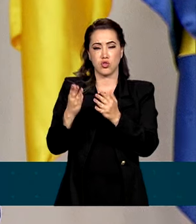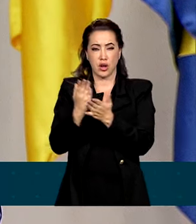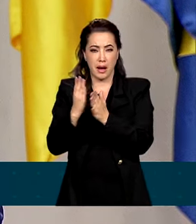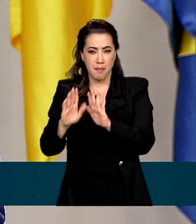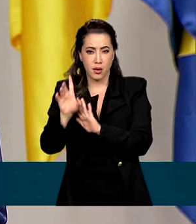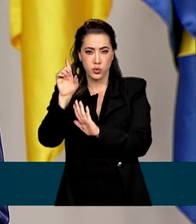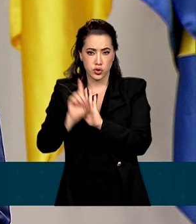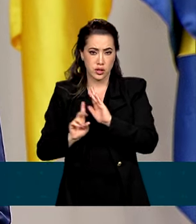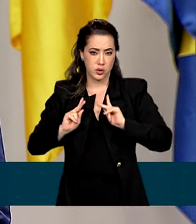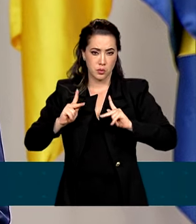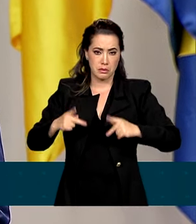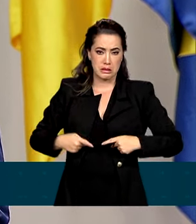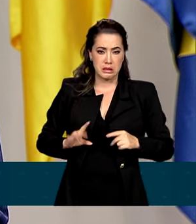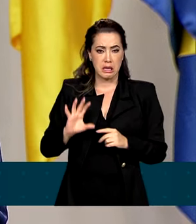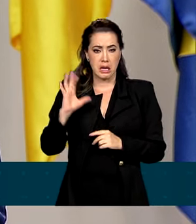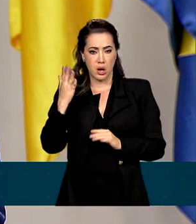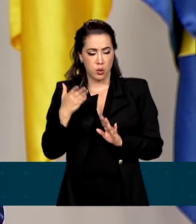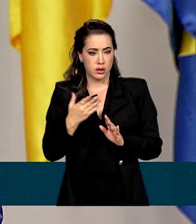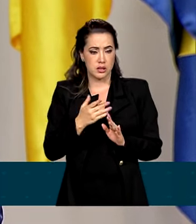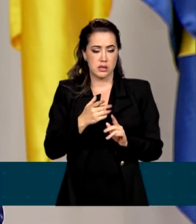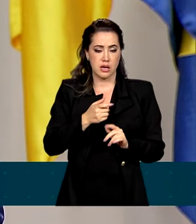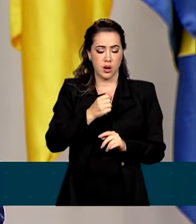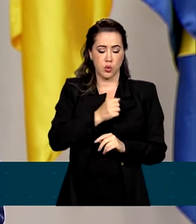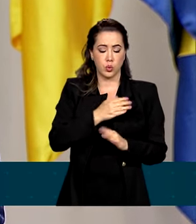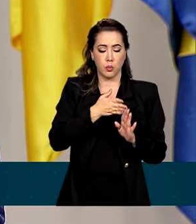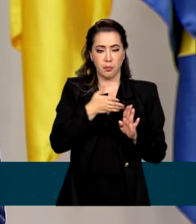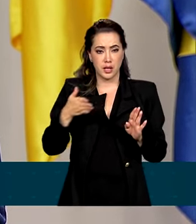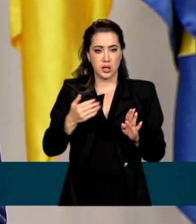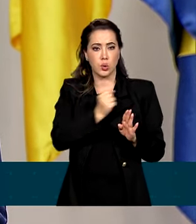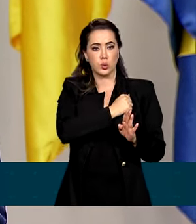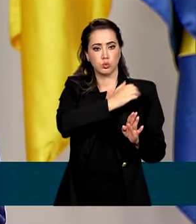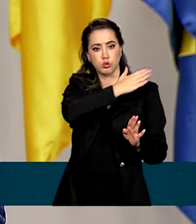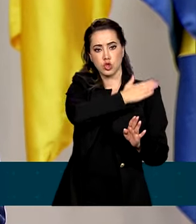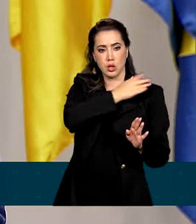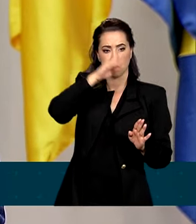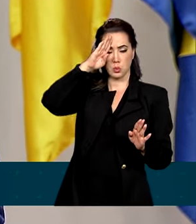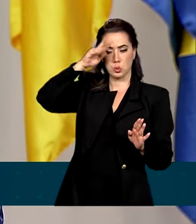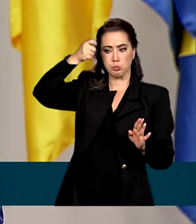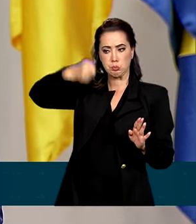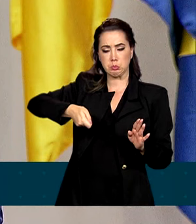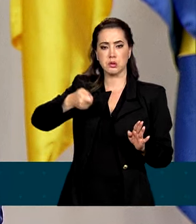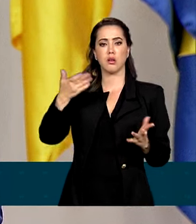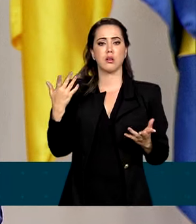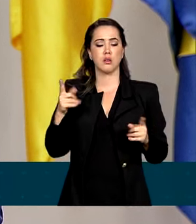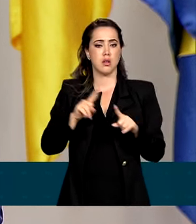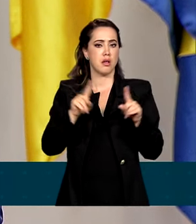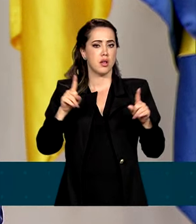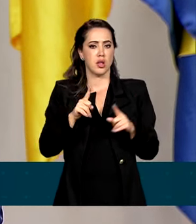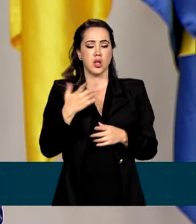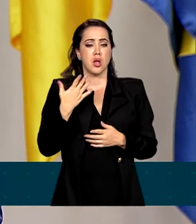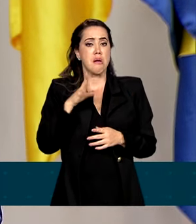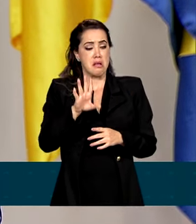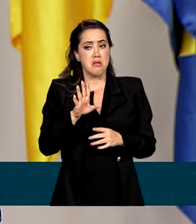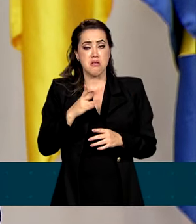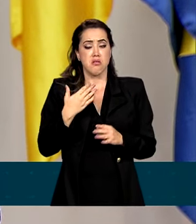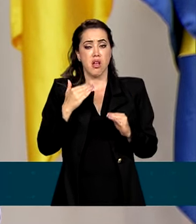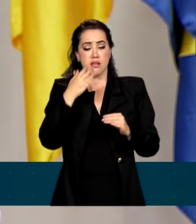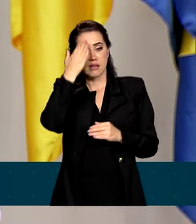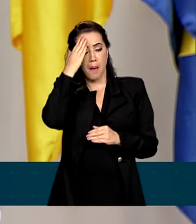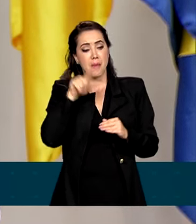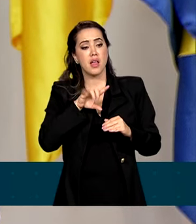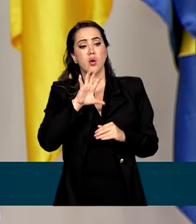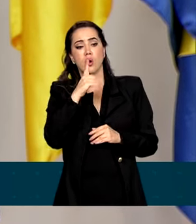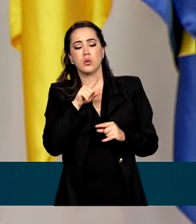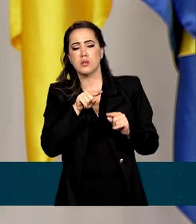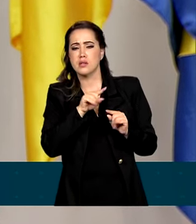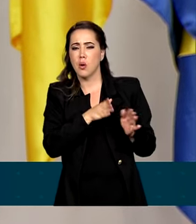ocorridos na ditadura civil-militar brasileira não significa, portanto, rechaçar as forças armadas, mas apontar para um período da história